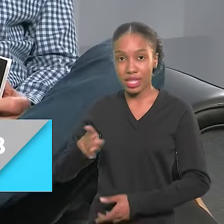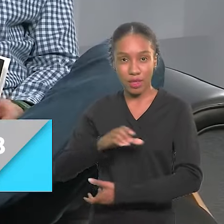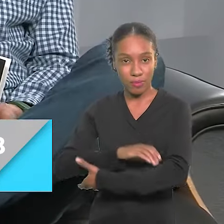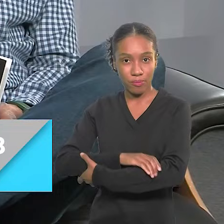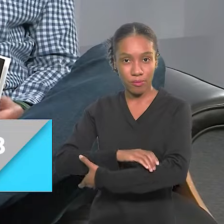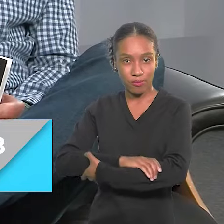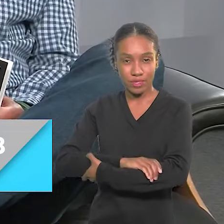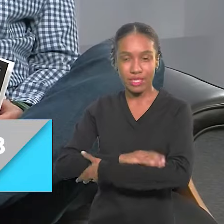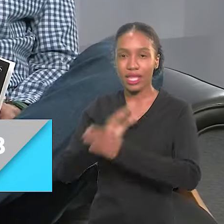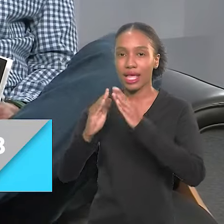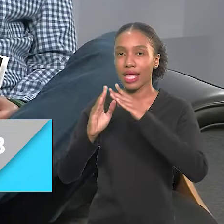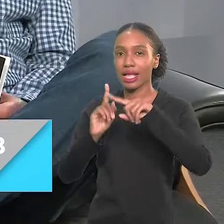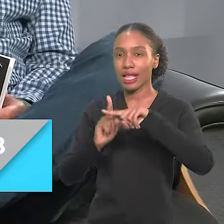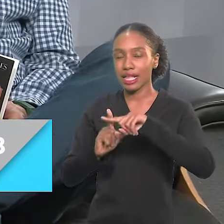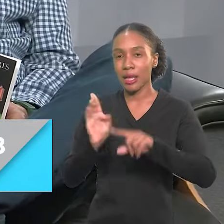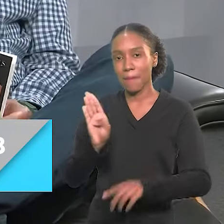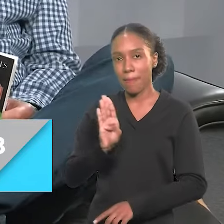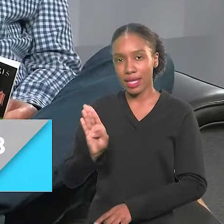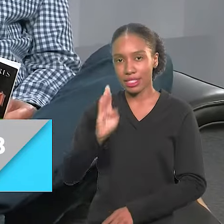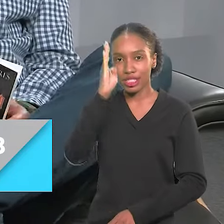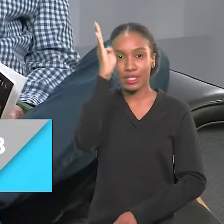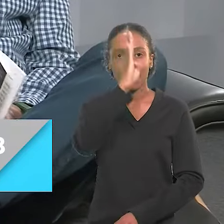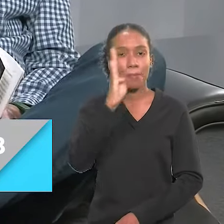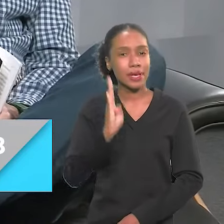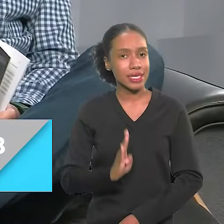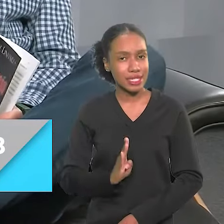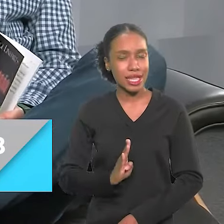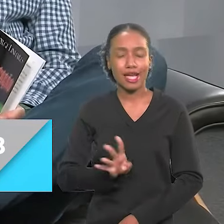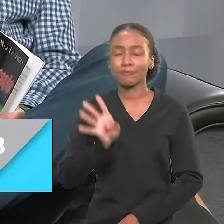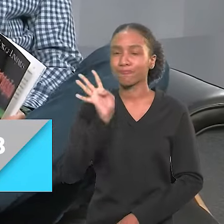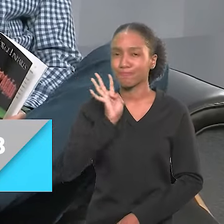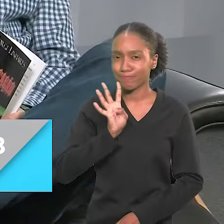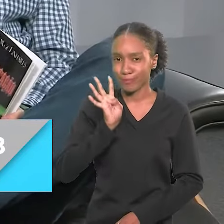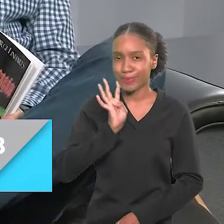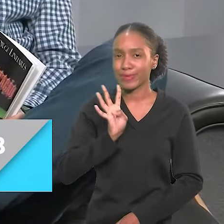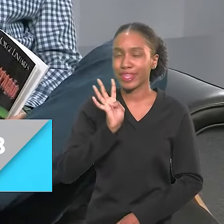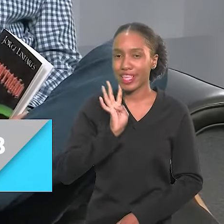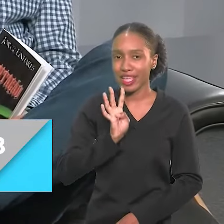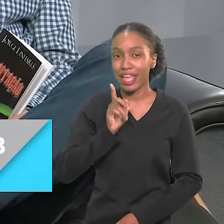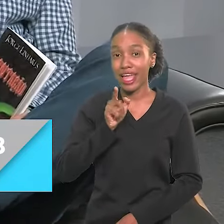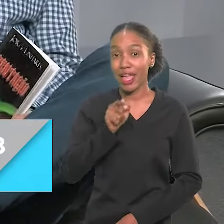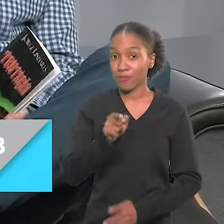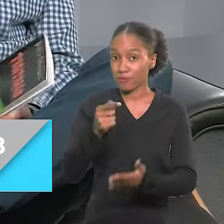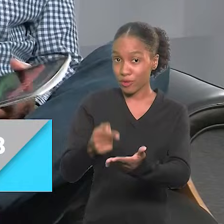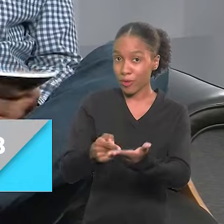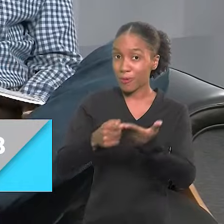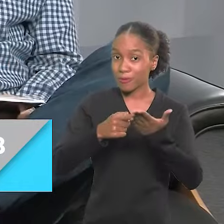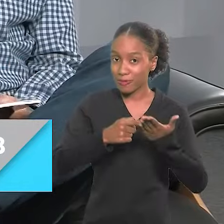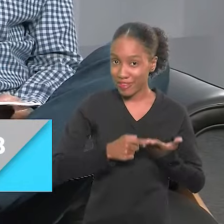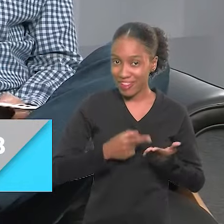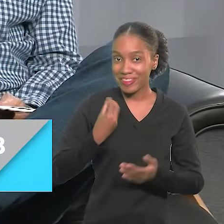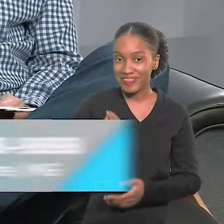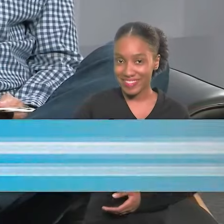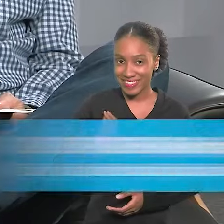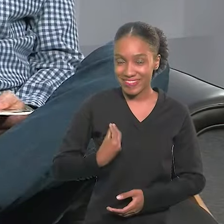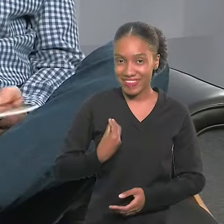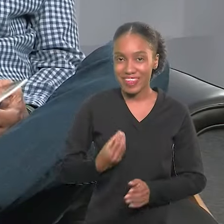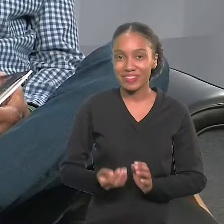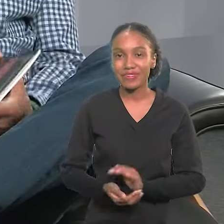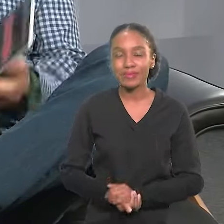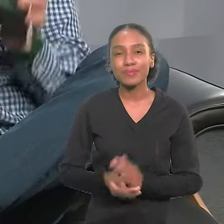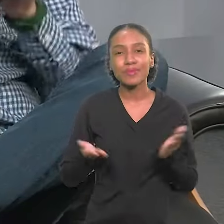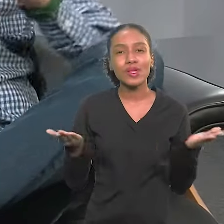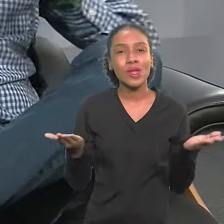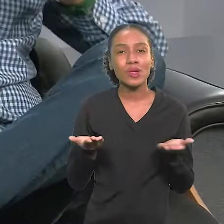convenção Batista brasileira e vai é muito legal você é meu convidado para estar aqui